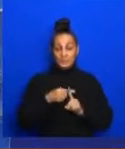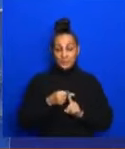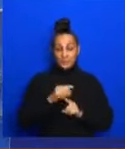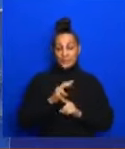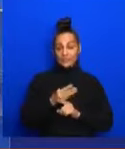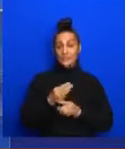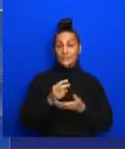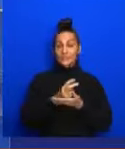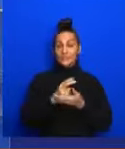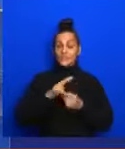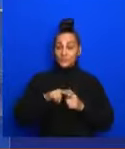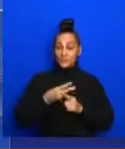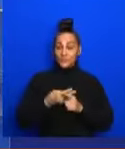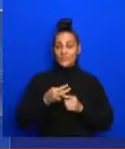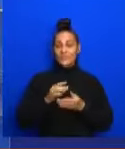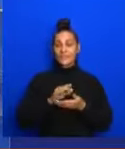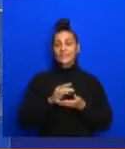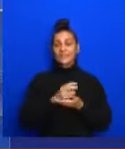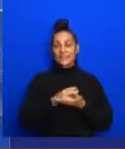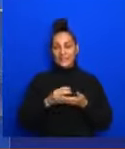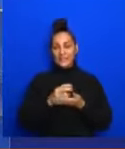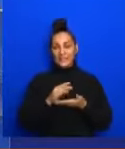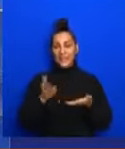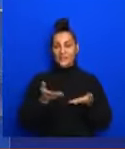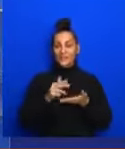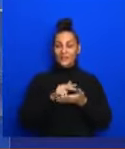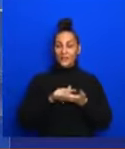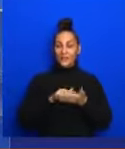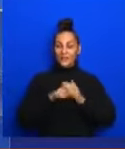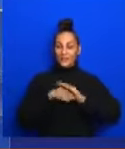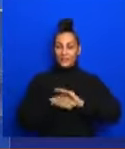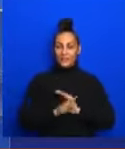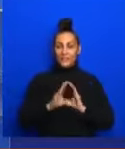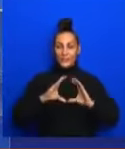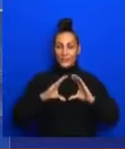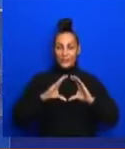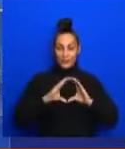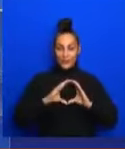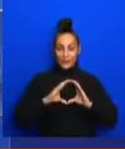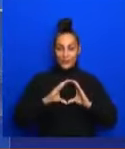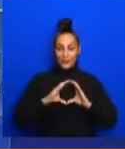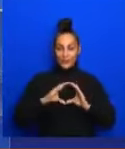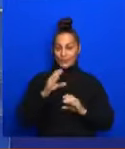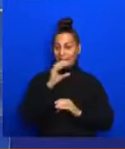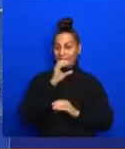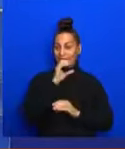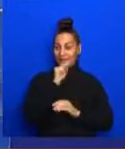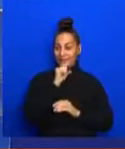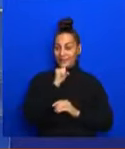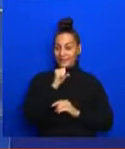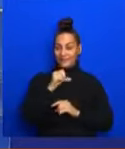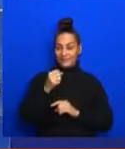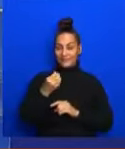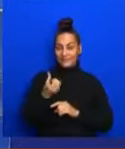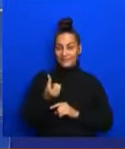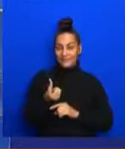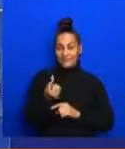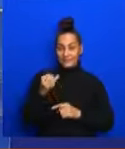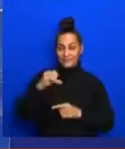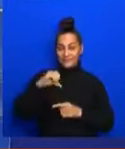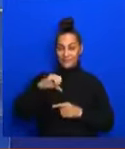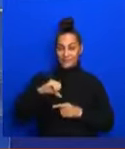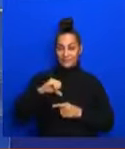da Dupla Sena, da Quina e agora Lotomania. Bola laranja 69. Laranja número